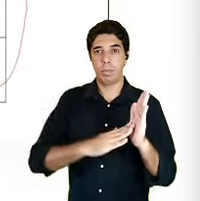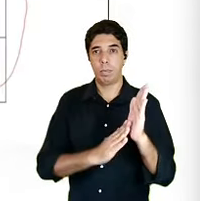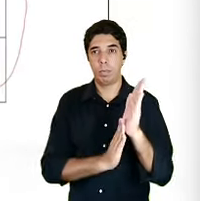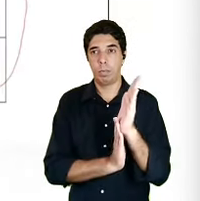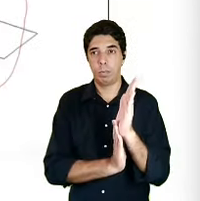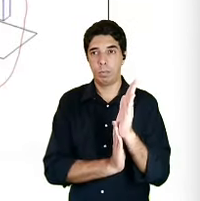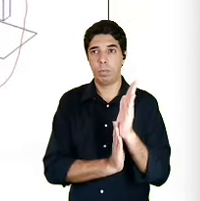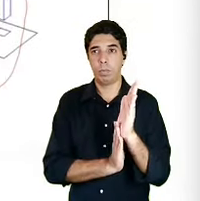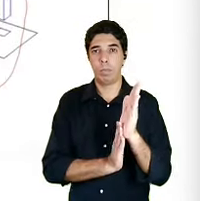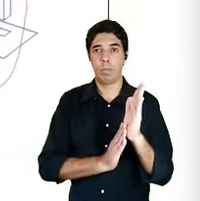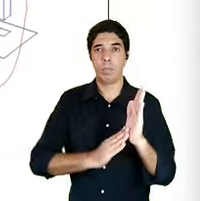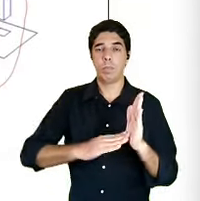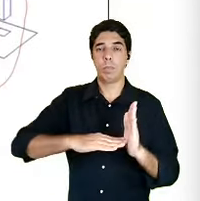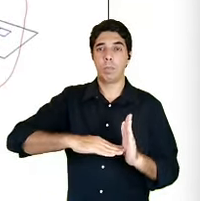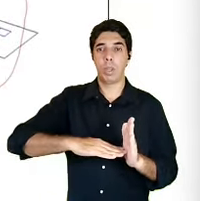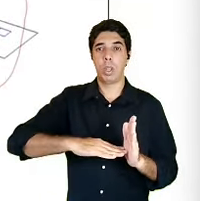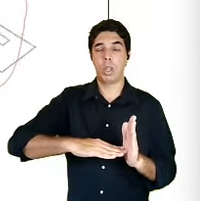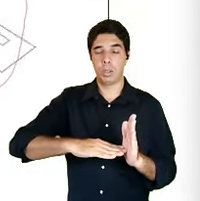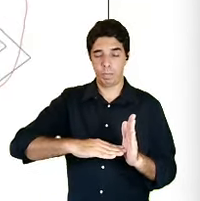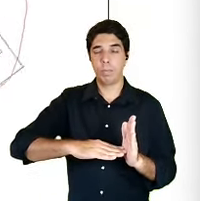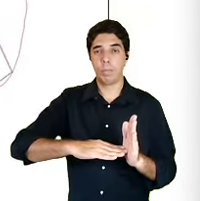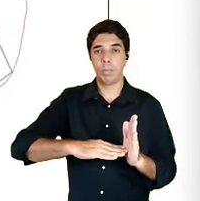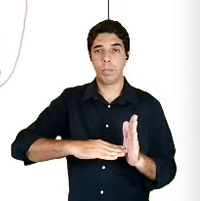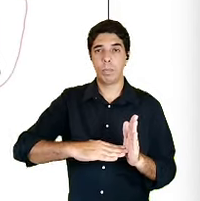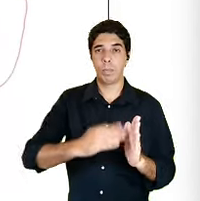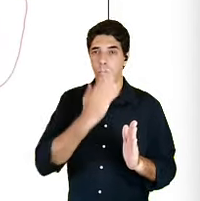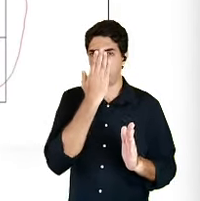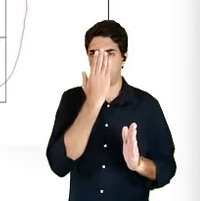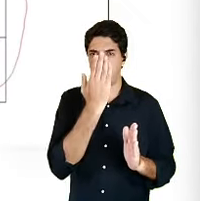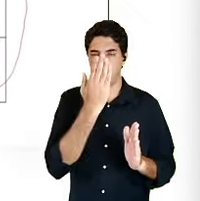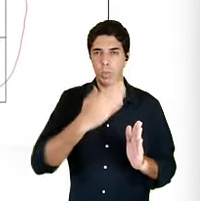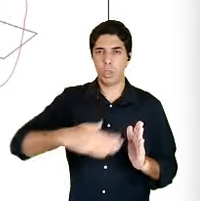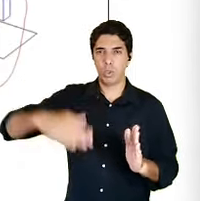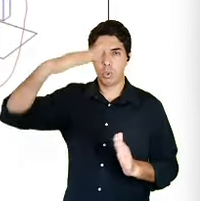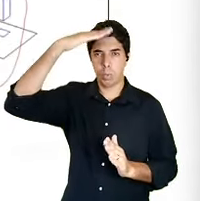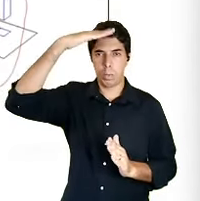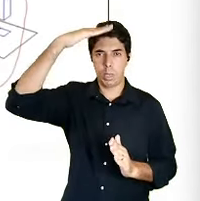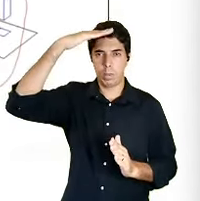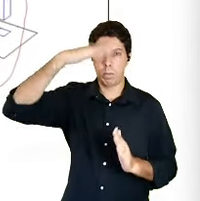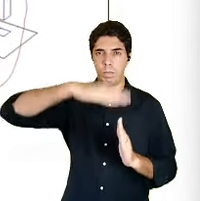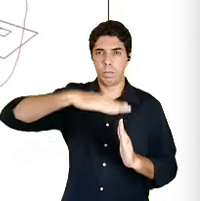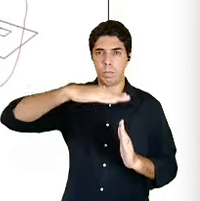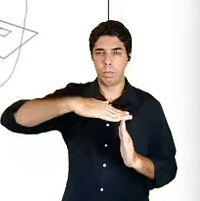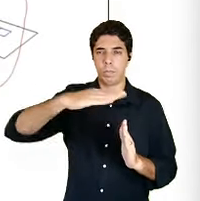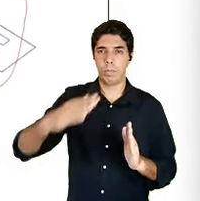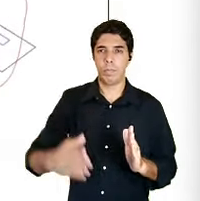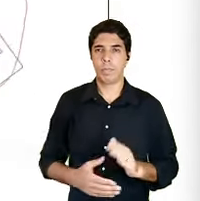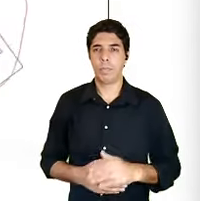meu objeto. Rebatendo os planos, eu tenho aqui as projeções ortogonais e agora sim eu vou conseguir